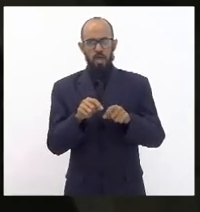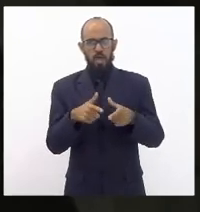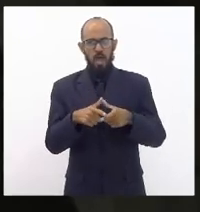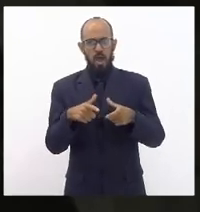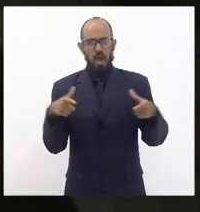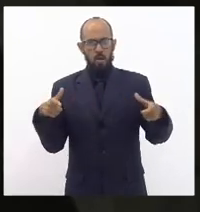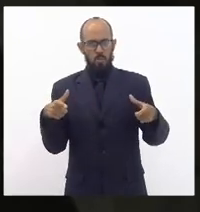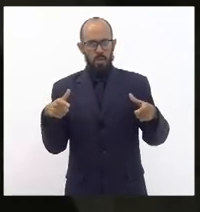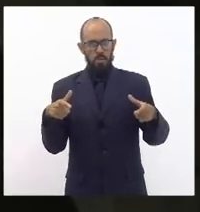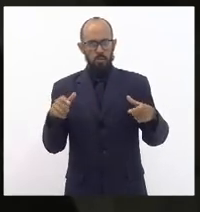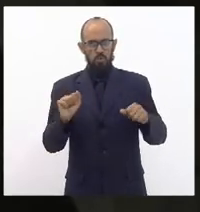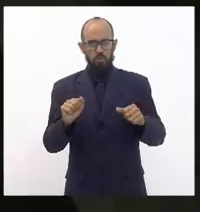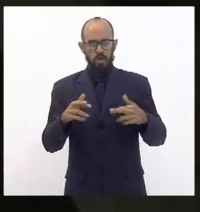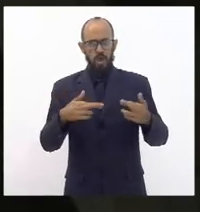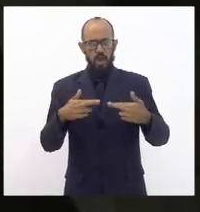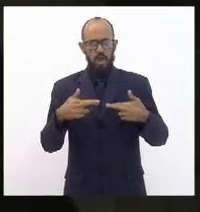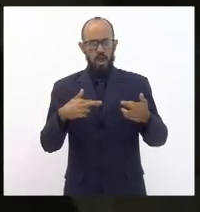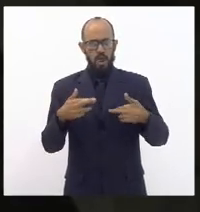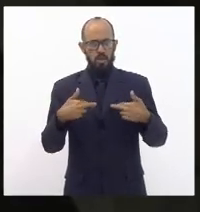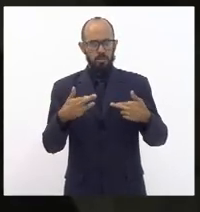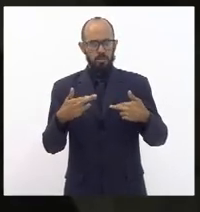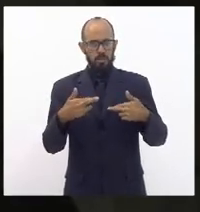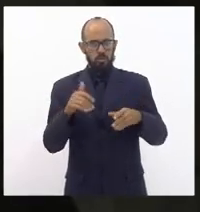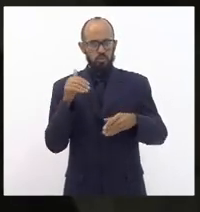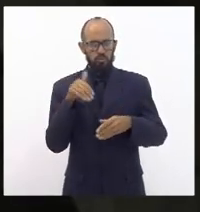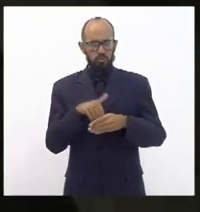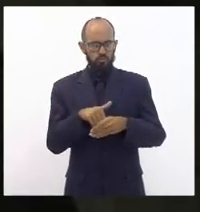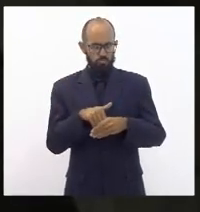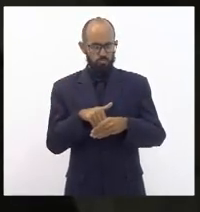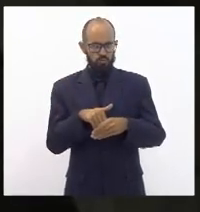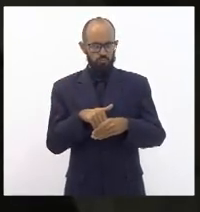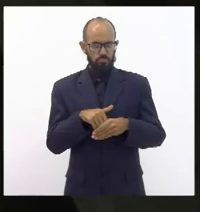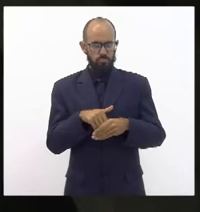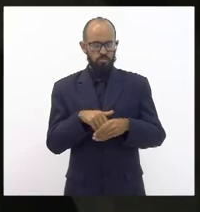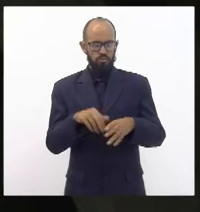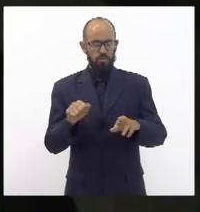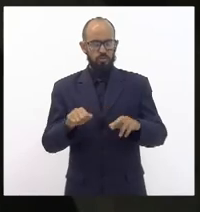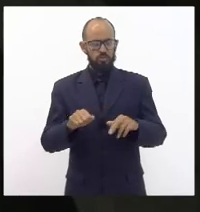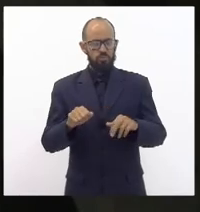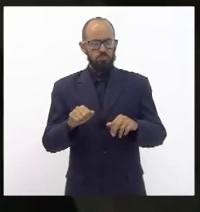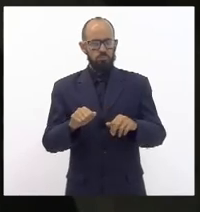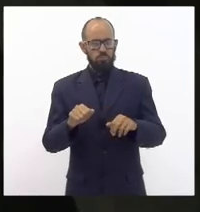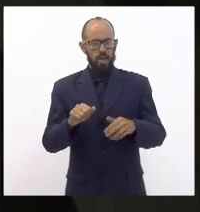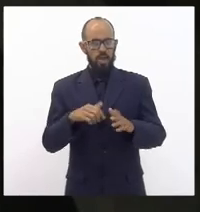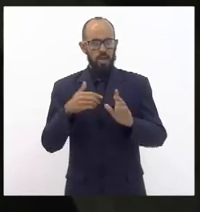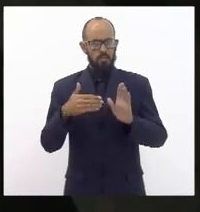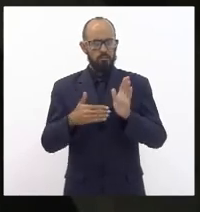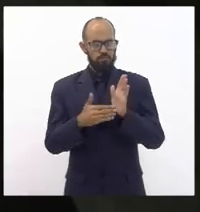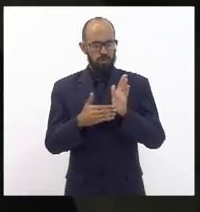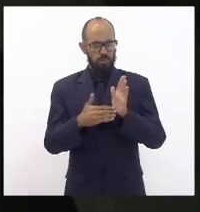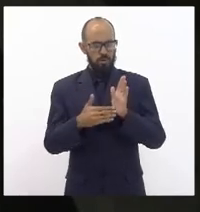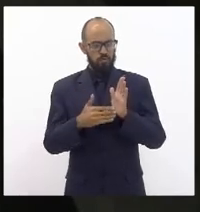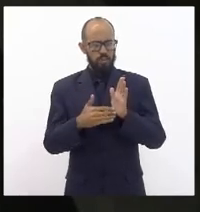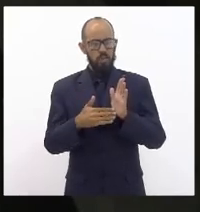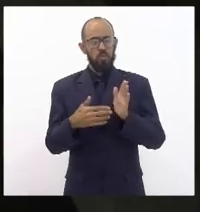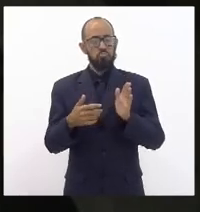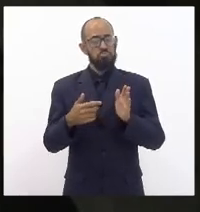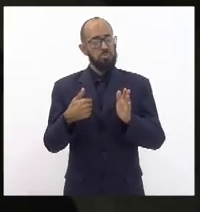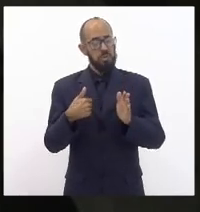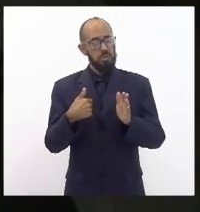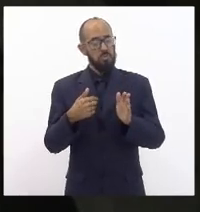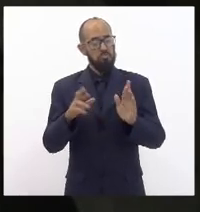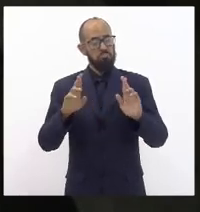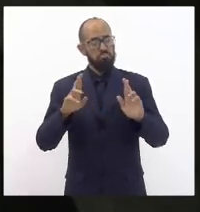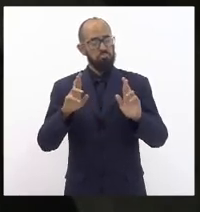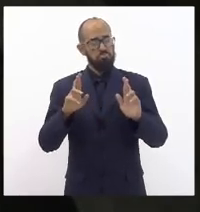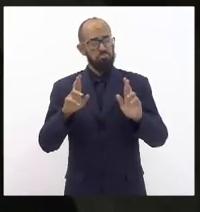sua relação de eleitos para a Assembleia Legislativa para a câmara federal enfim eu faço votos que os partidos de esquerda mata tenhamos todos né